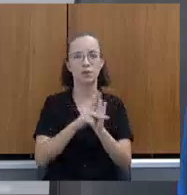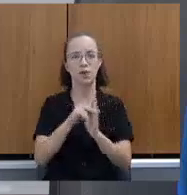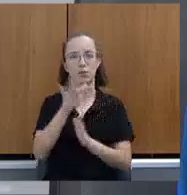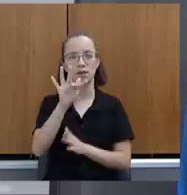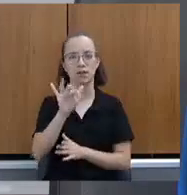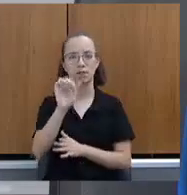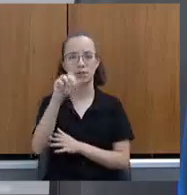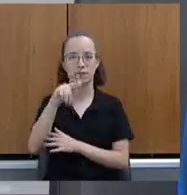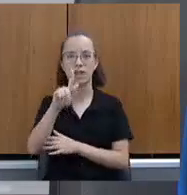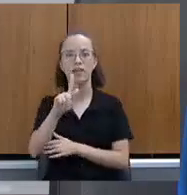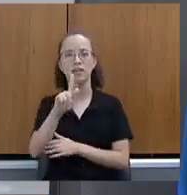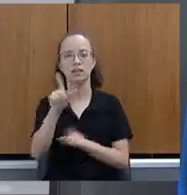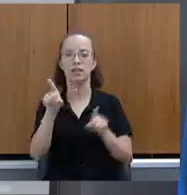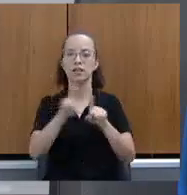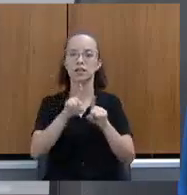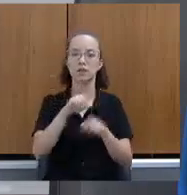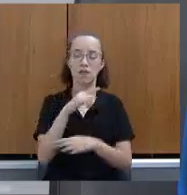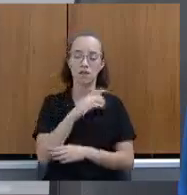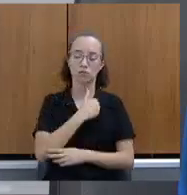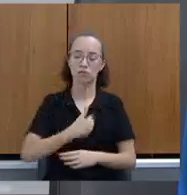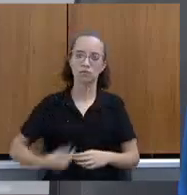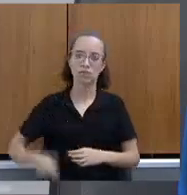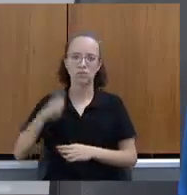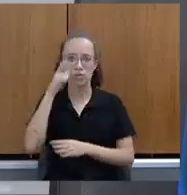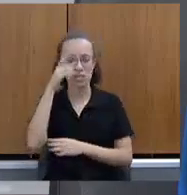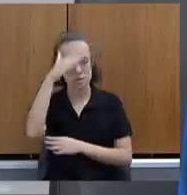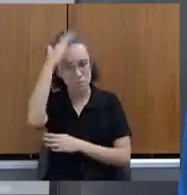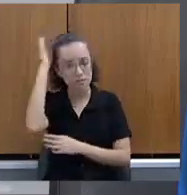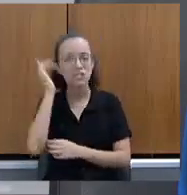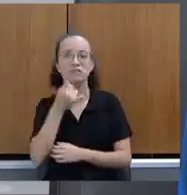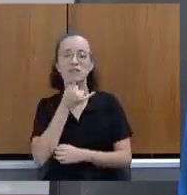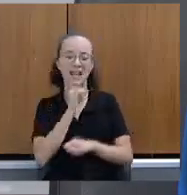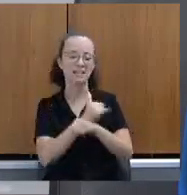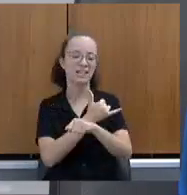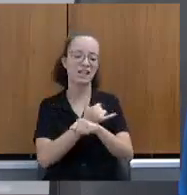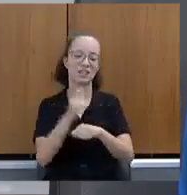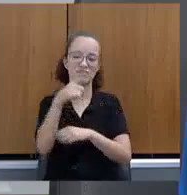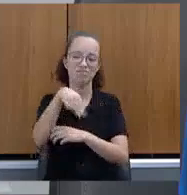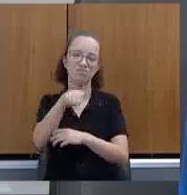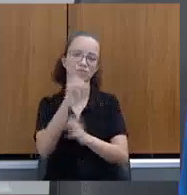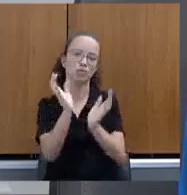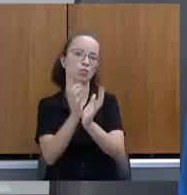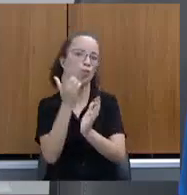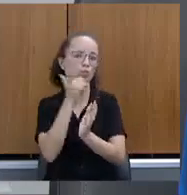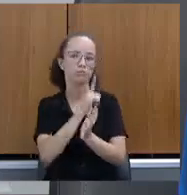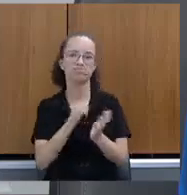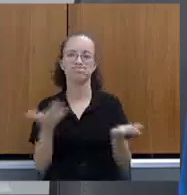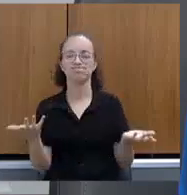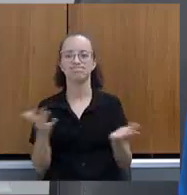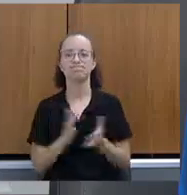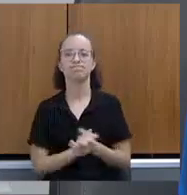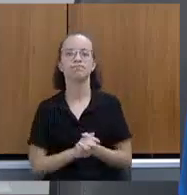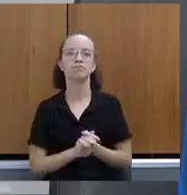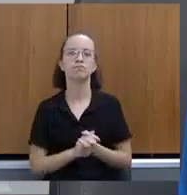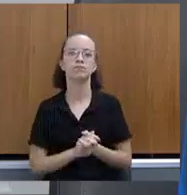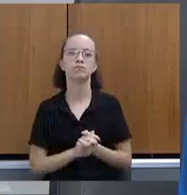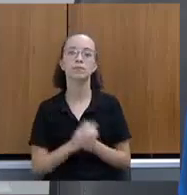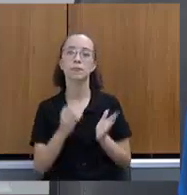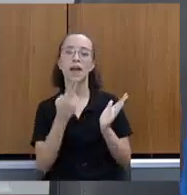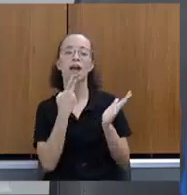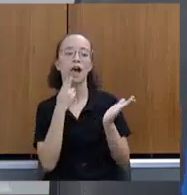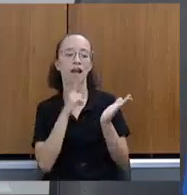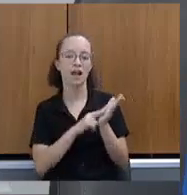das mineradoras e do governo Zema né A Estratégia deu certo e aí quando a carta capital